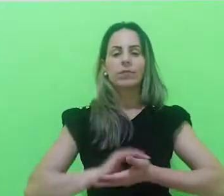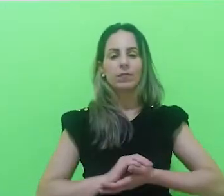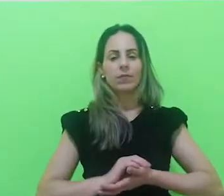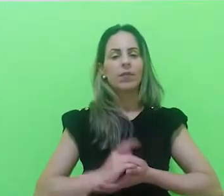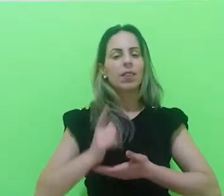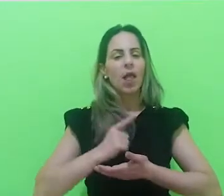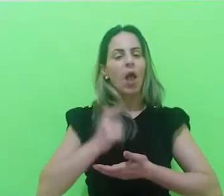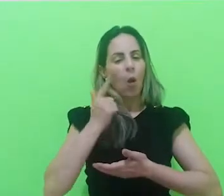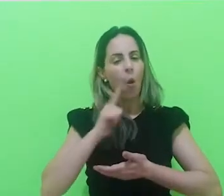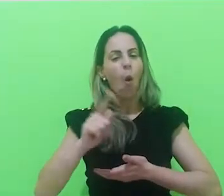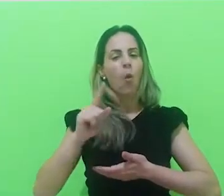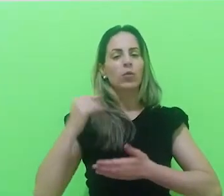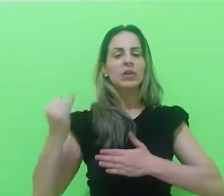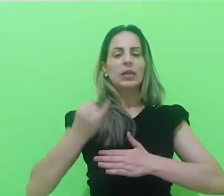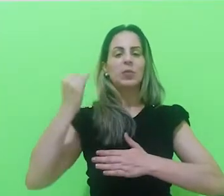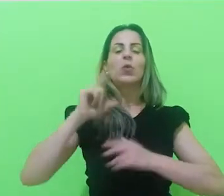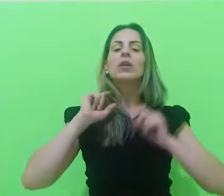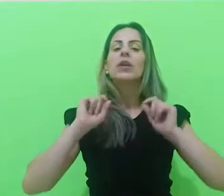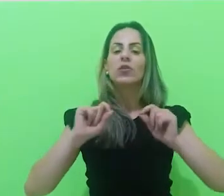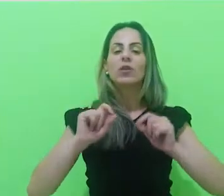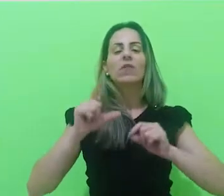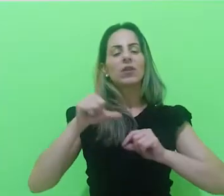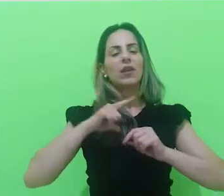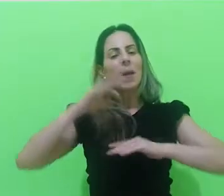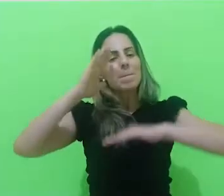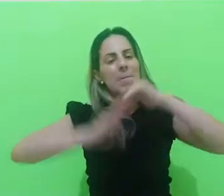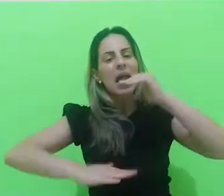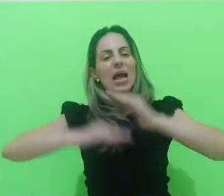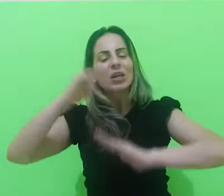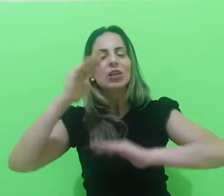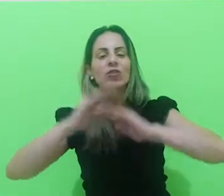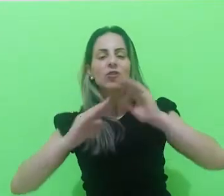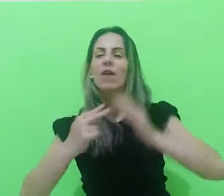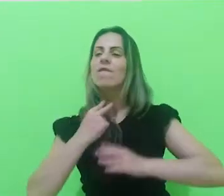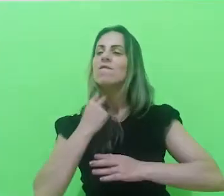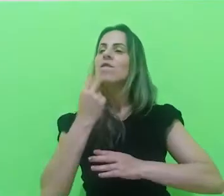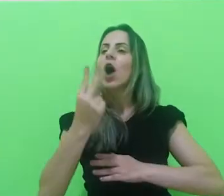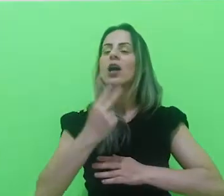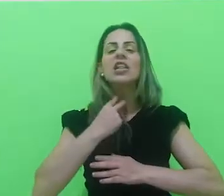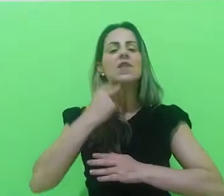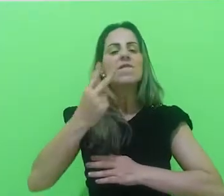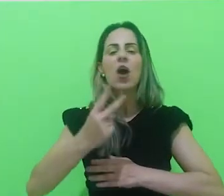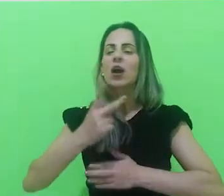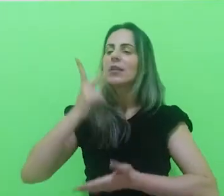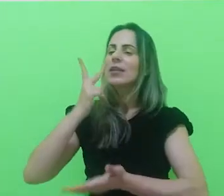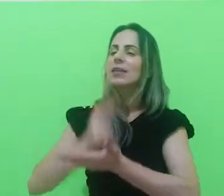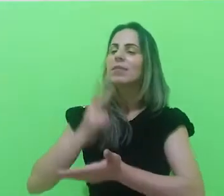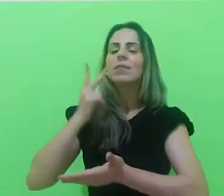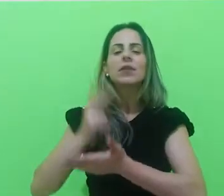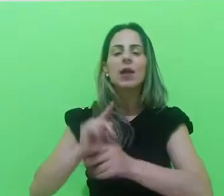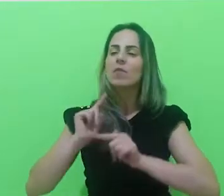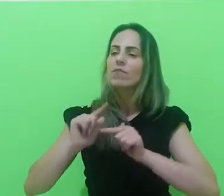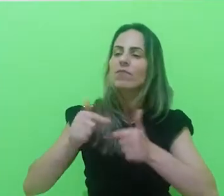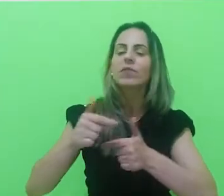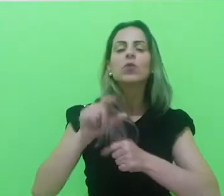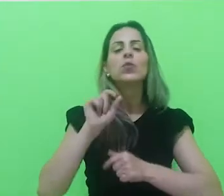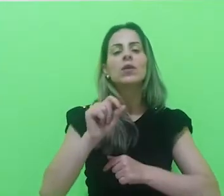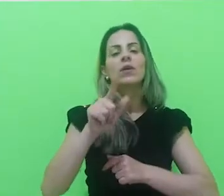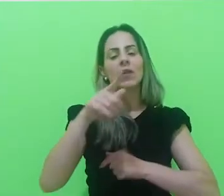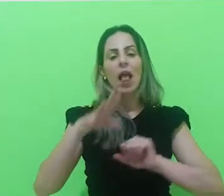ponto importante, procure algo que você pratique oralmente. Muito, porque o que vai fazer com que você